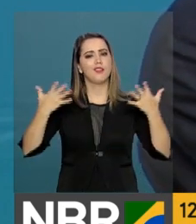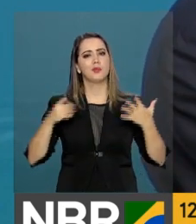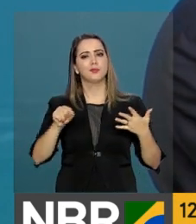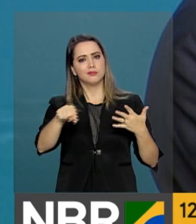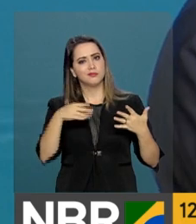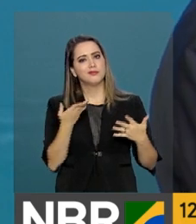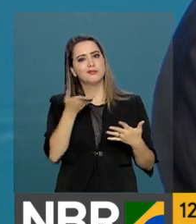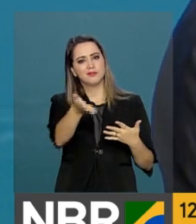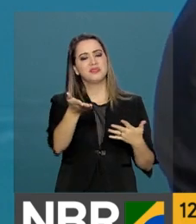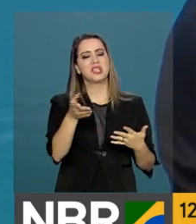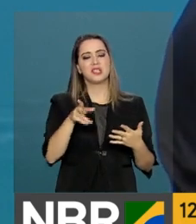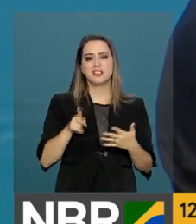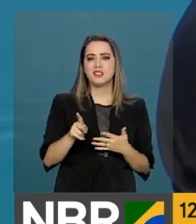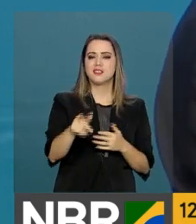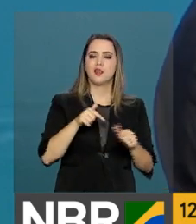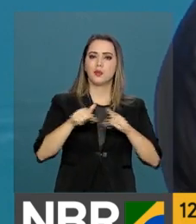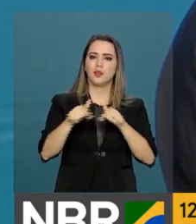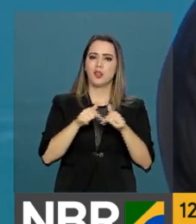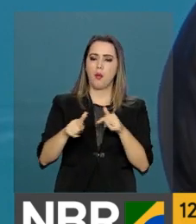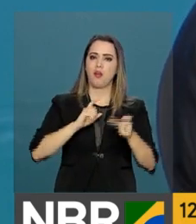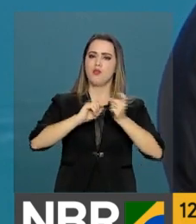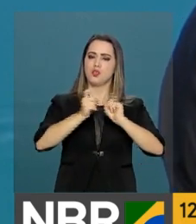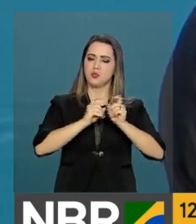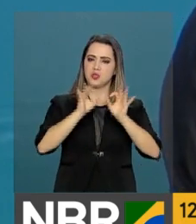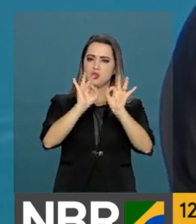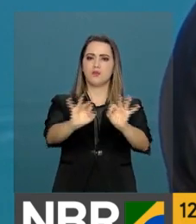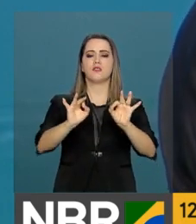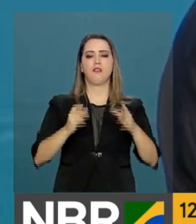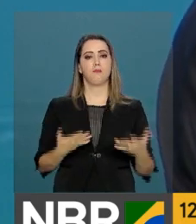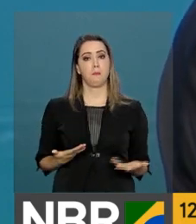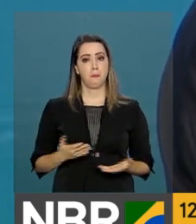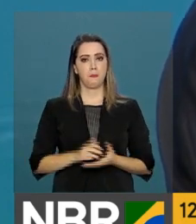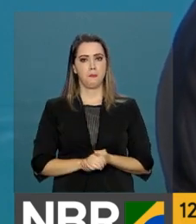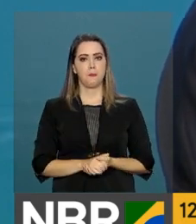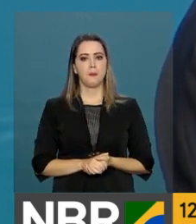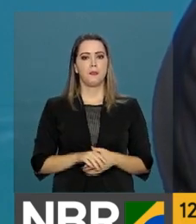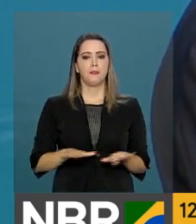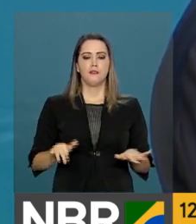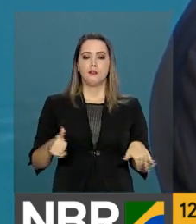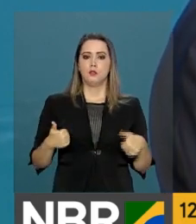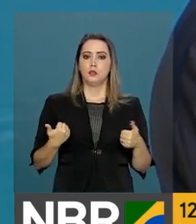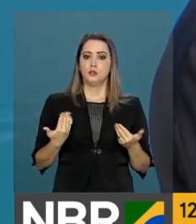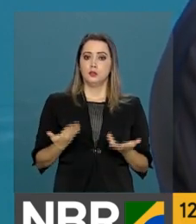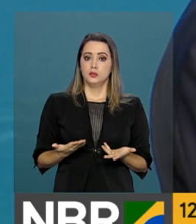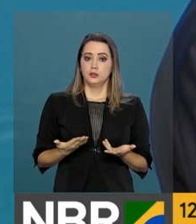pauta a sua conduta administrativa. E por isso,